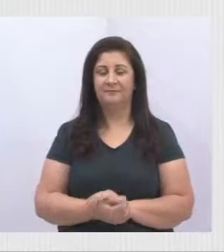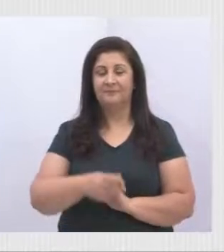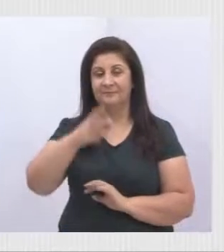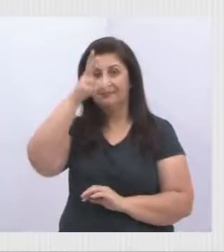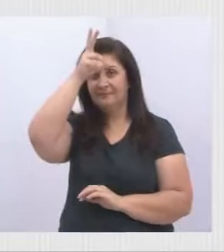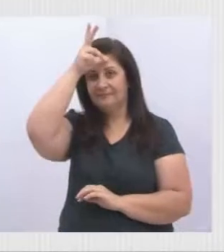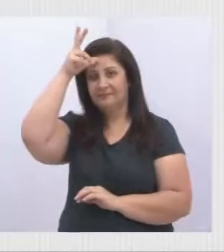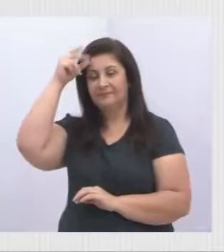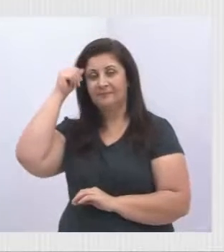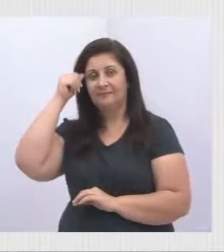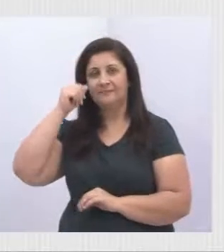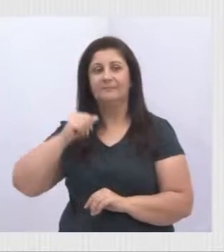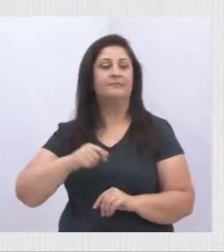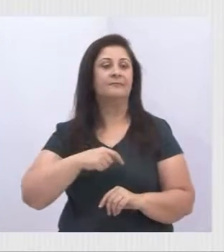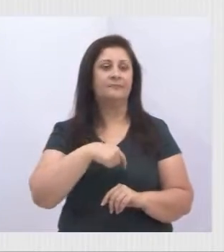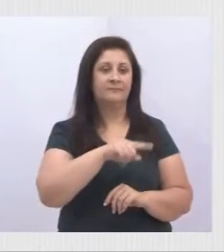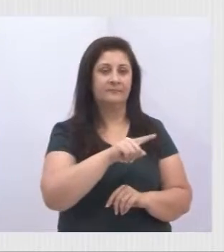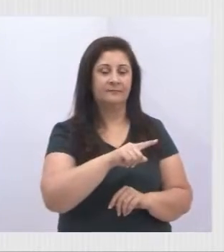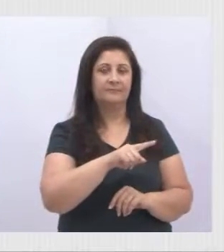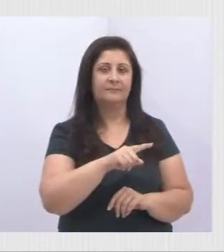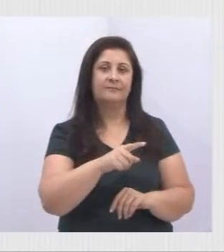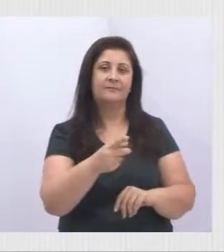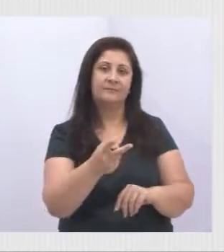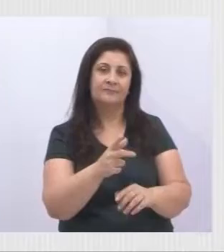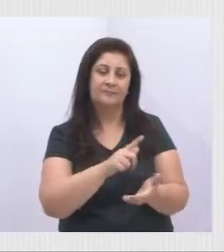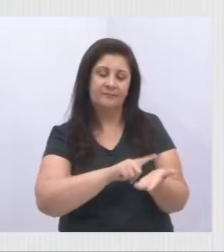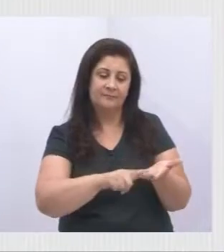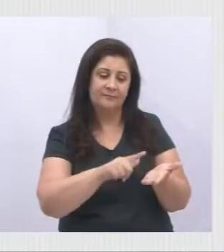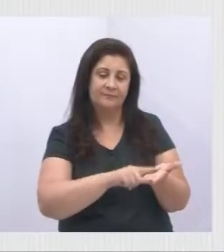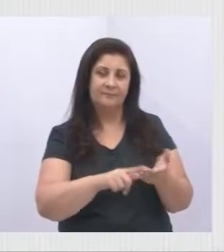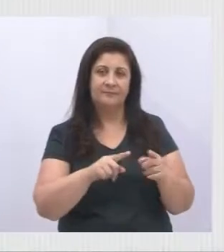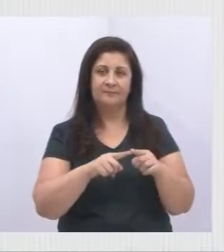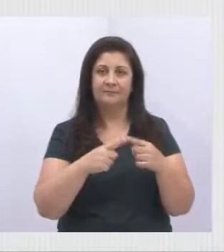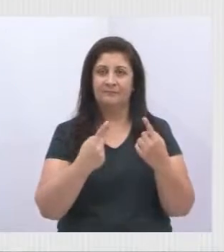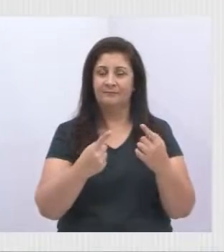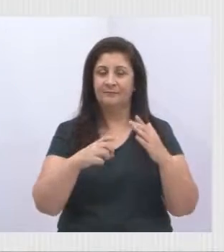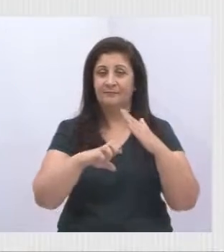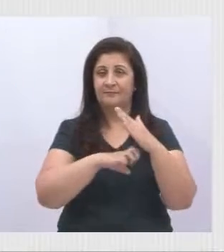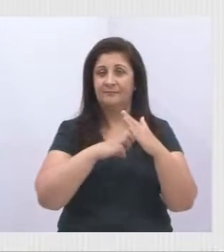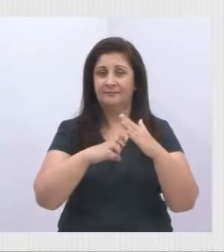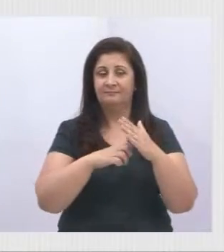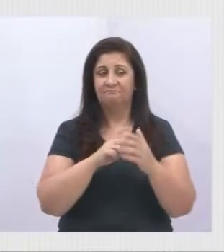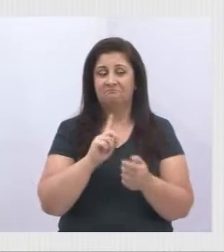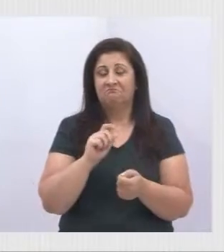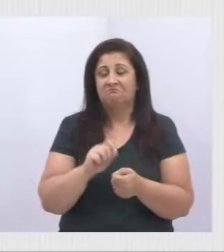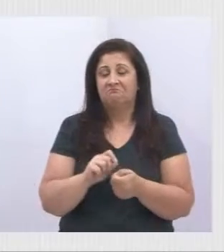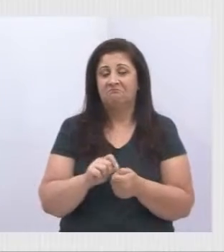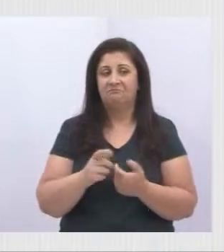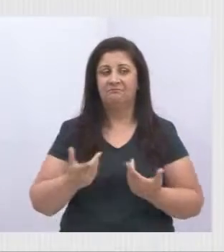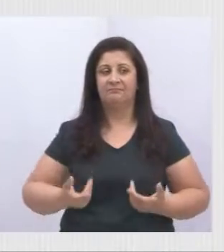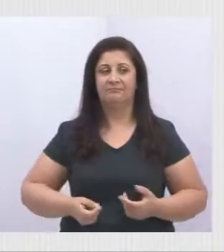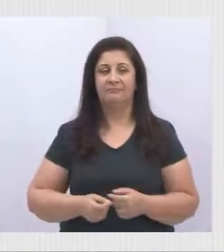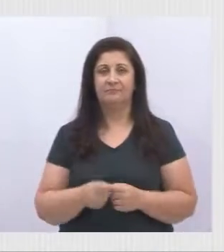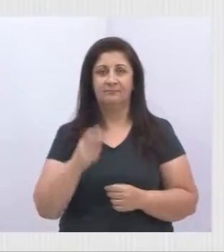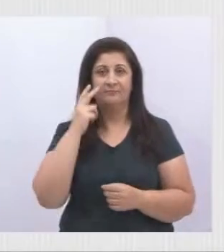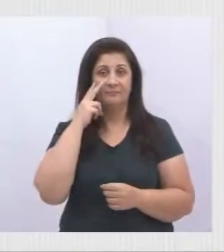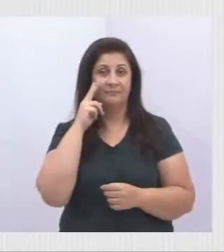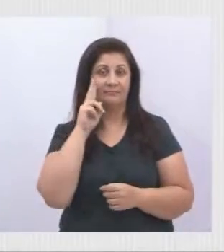prefeitura faz o trabalho dela, mas a empreiteira que comanda lá não faz. Olha a situação daquilo